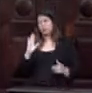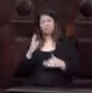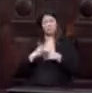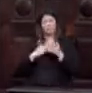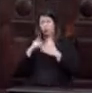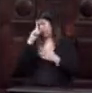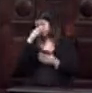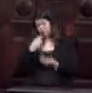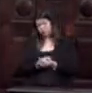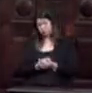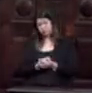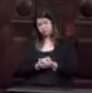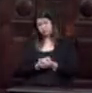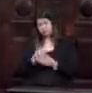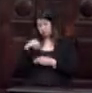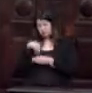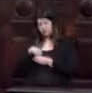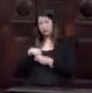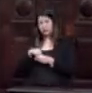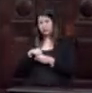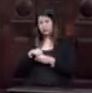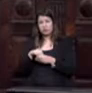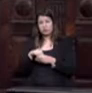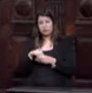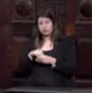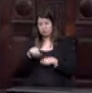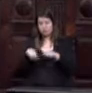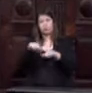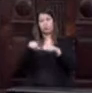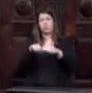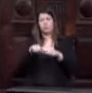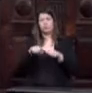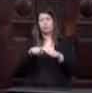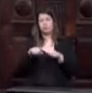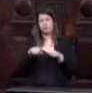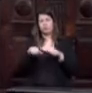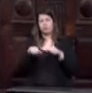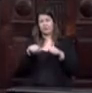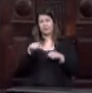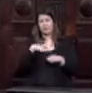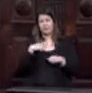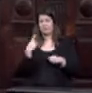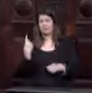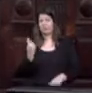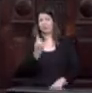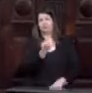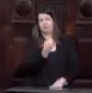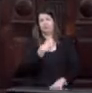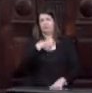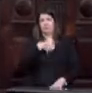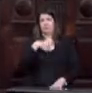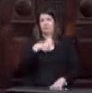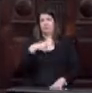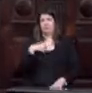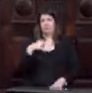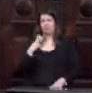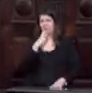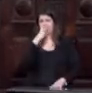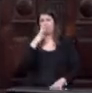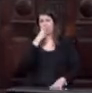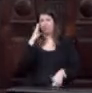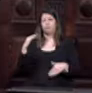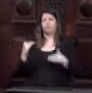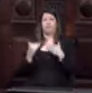externa mexe com os brios de parlamentares e as pessoas se sentem